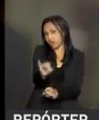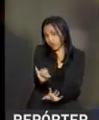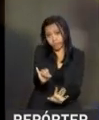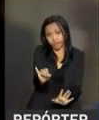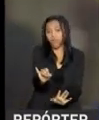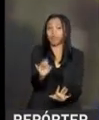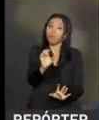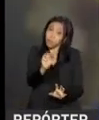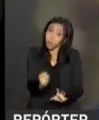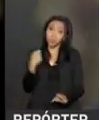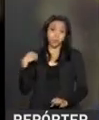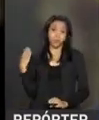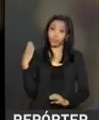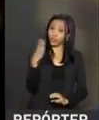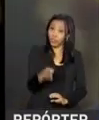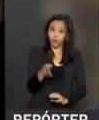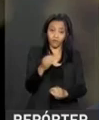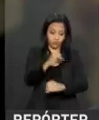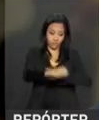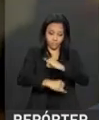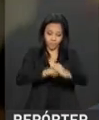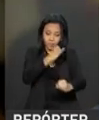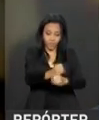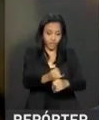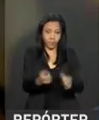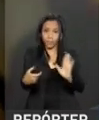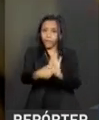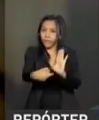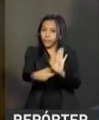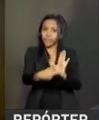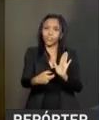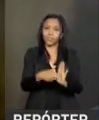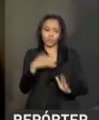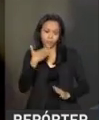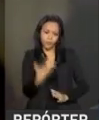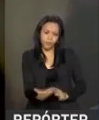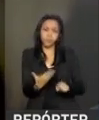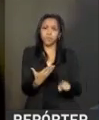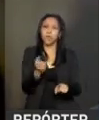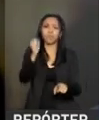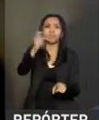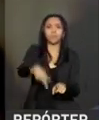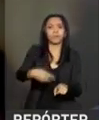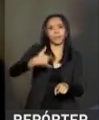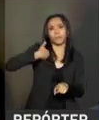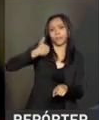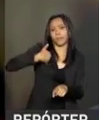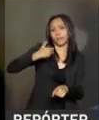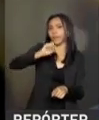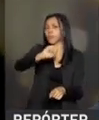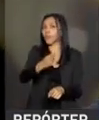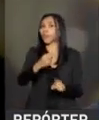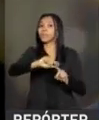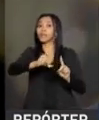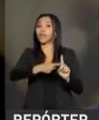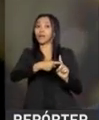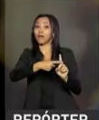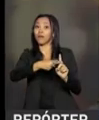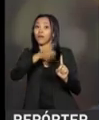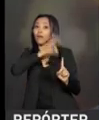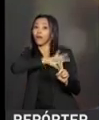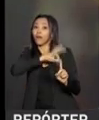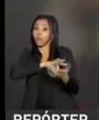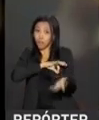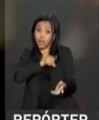você pode ir direto no aplicativo ou pelo site online requerer sua aposentadoria por idade ou seu salário maternidade, e ali